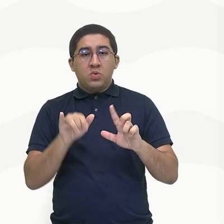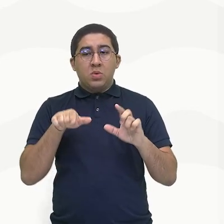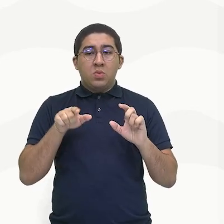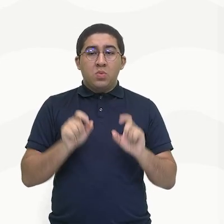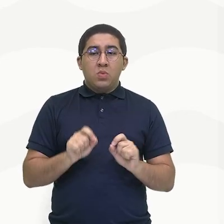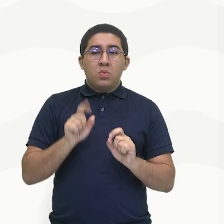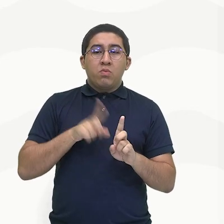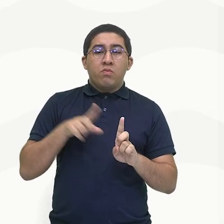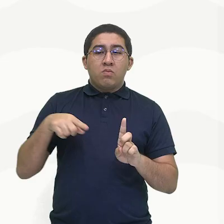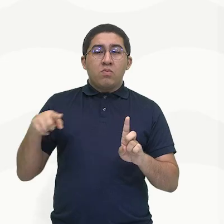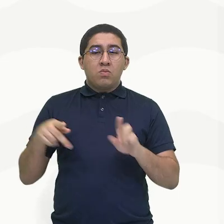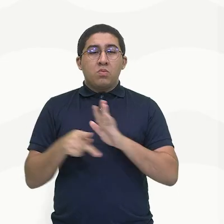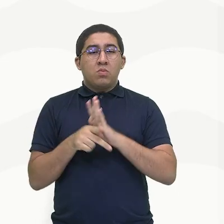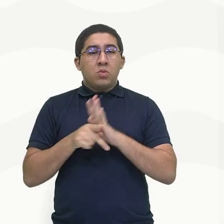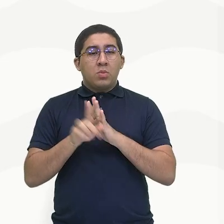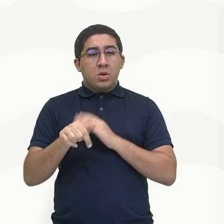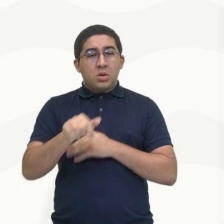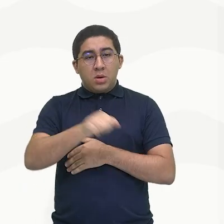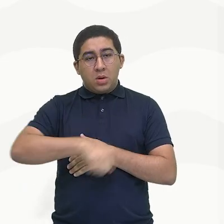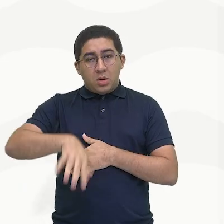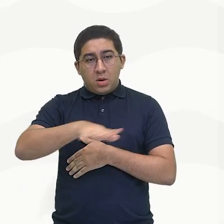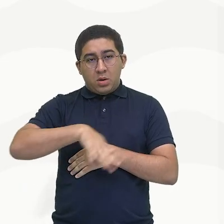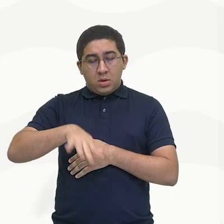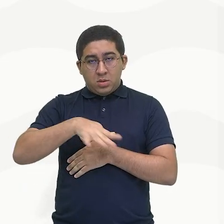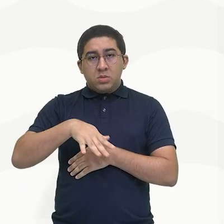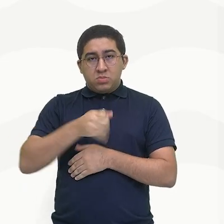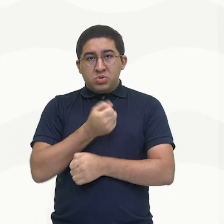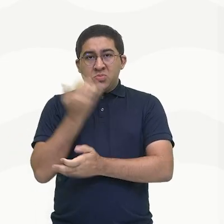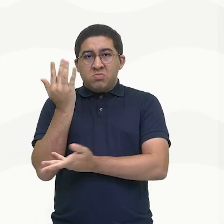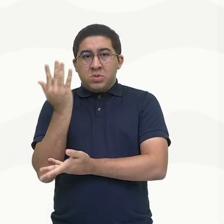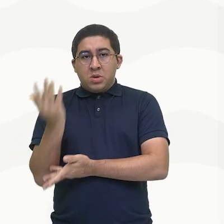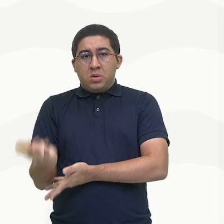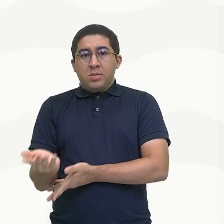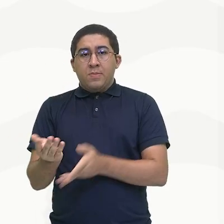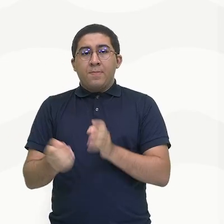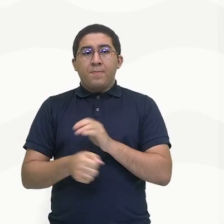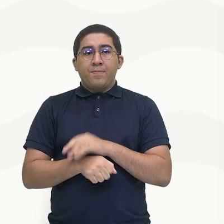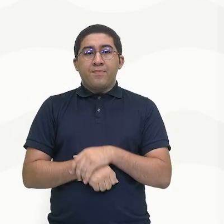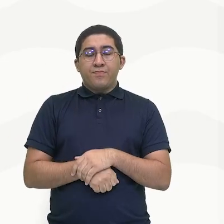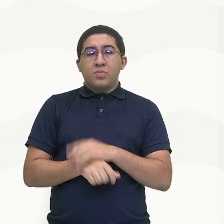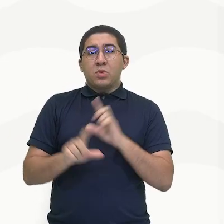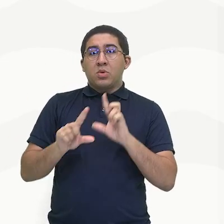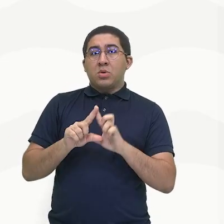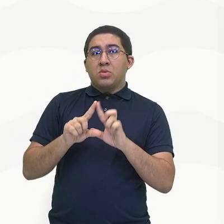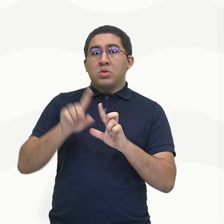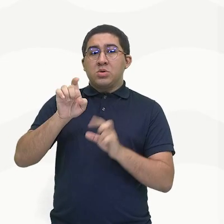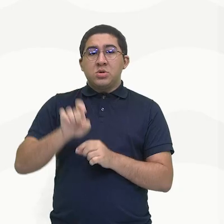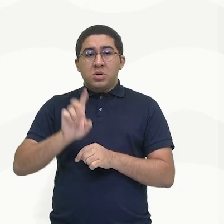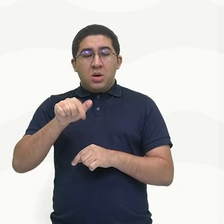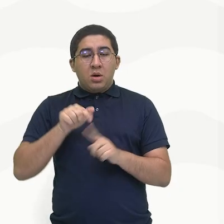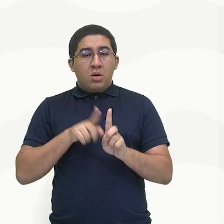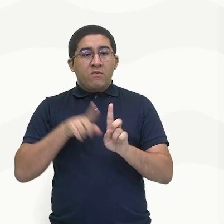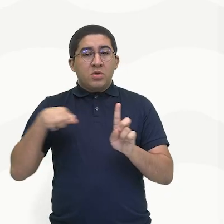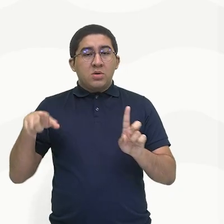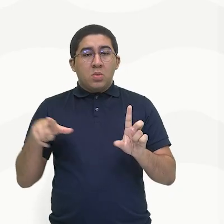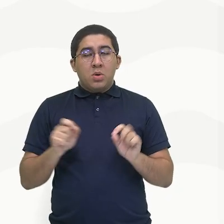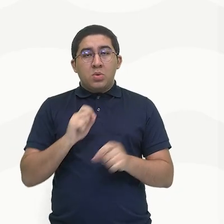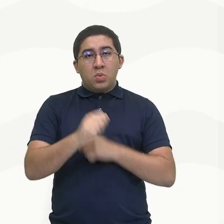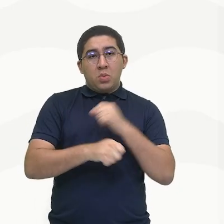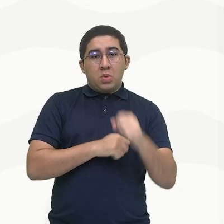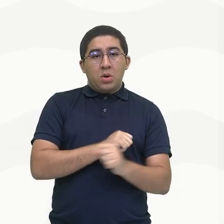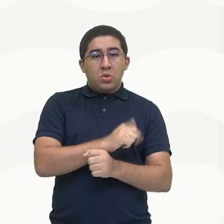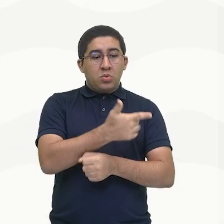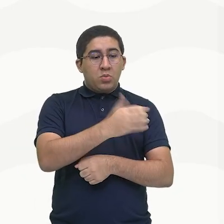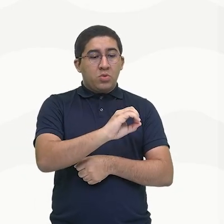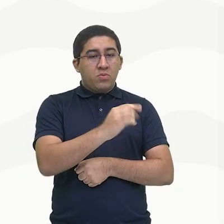a variação dessa área desmatada. O ΔX vai ser a variação entre os anos